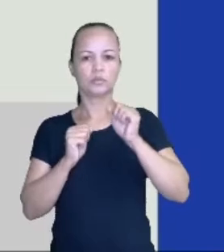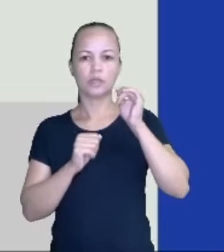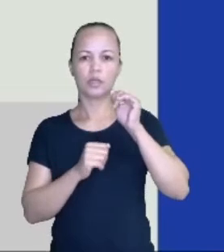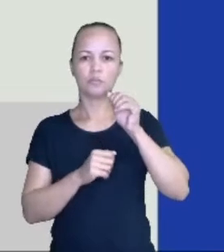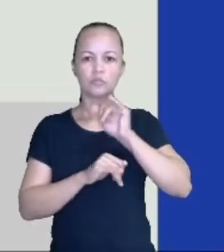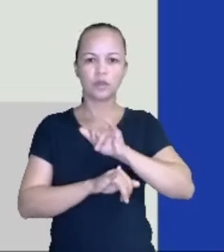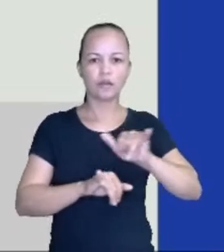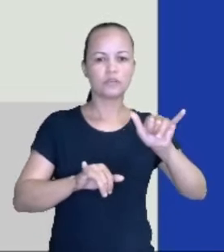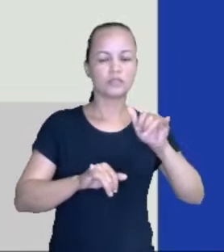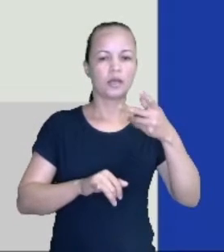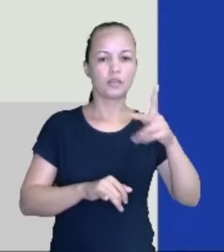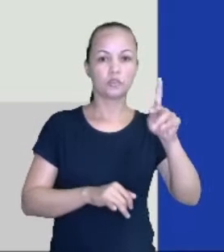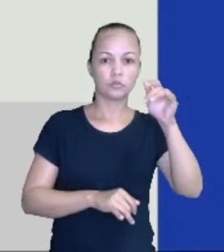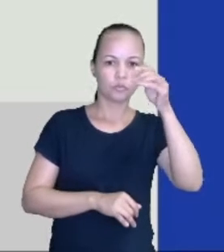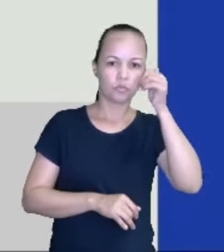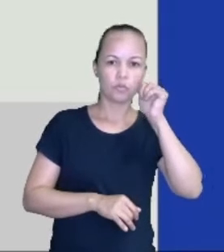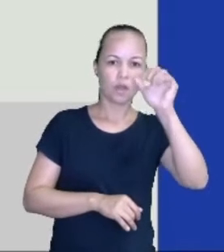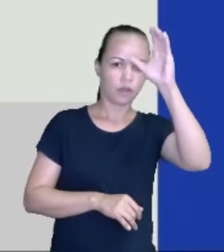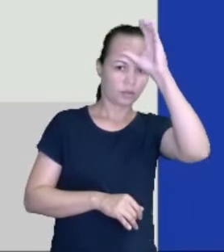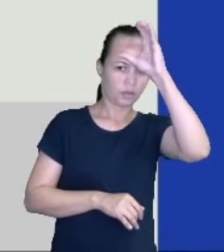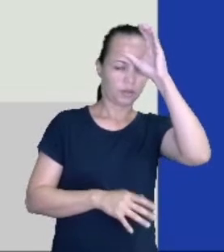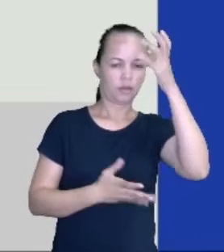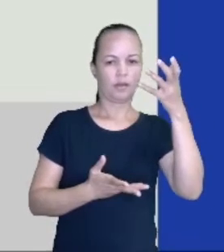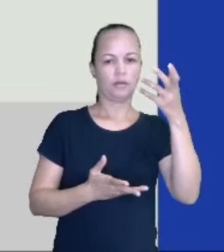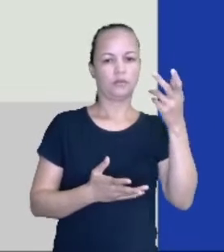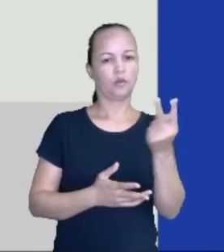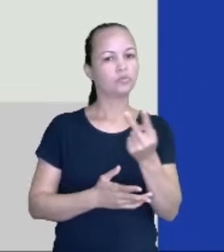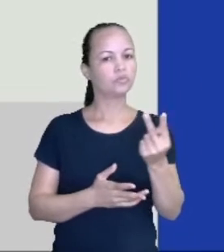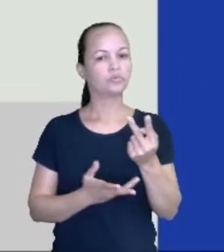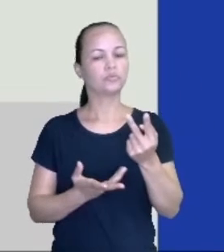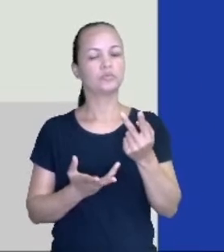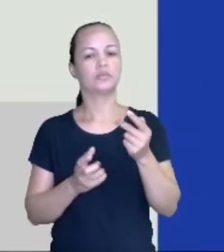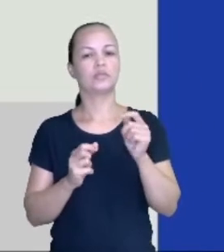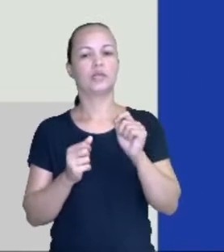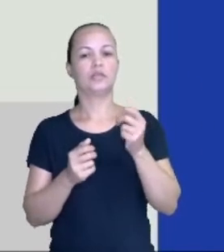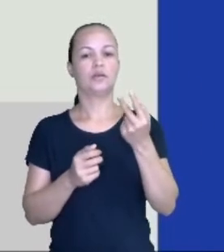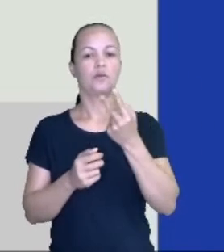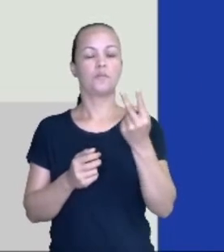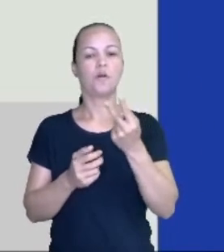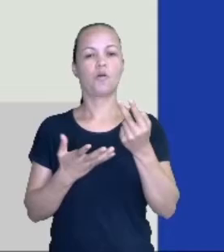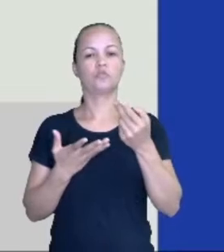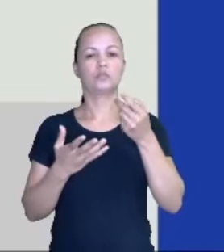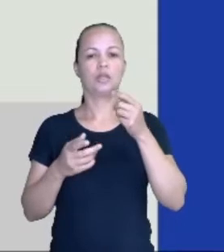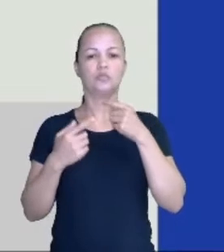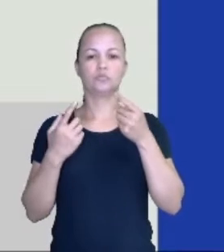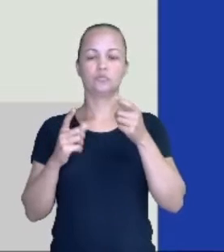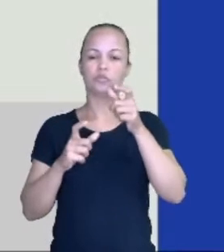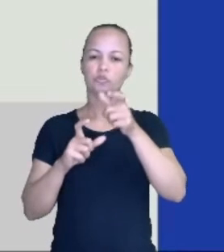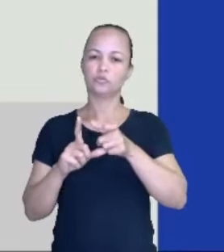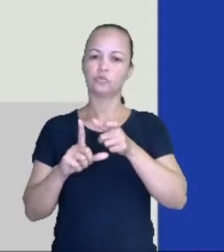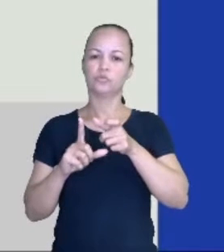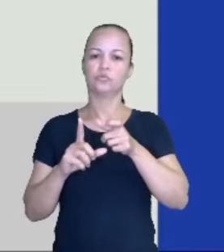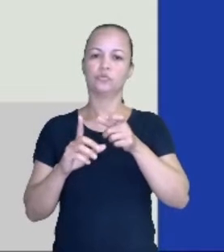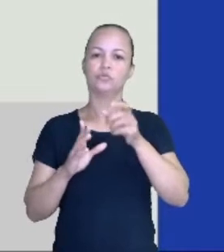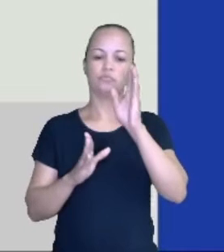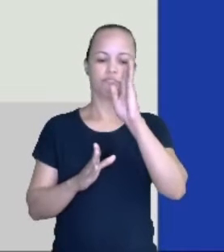tia, não? Então, 2 pontos ali indica a fala do personagem aí no discurso direto.